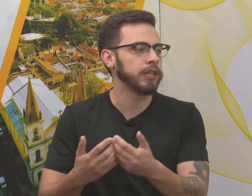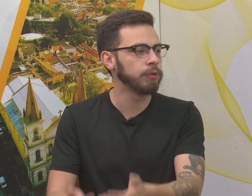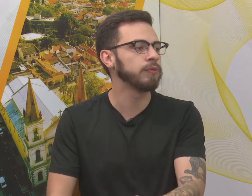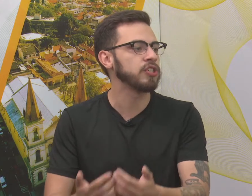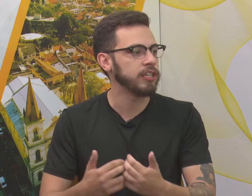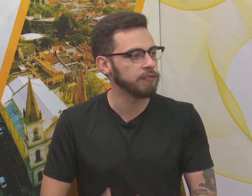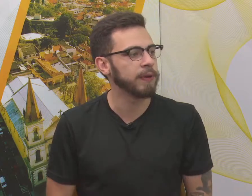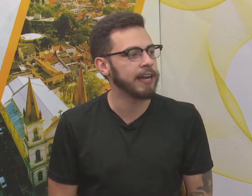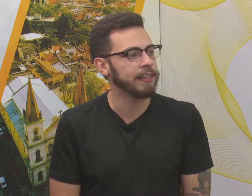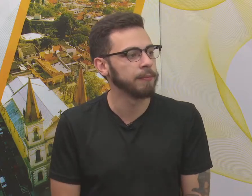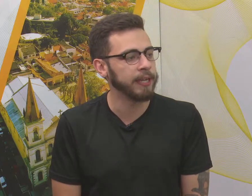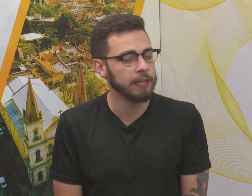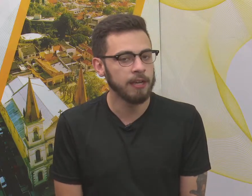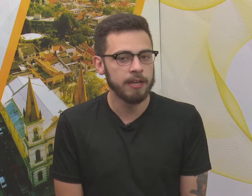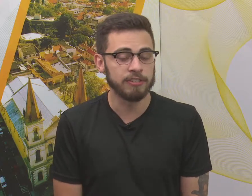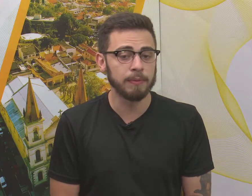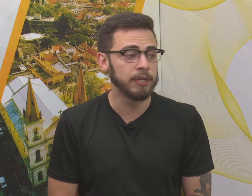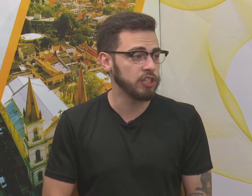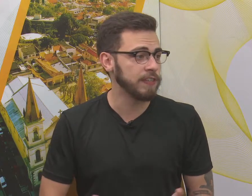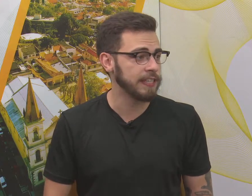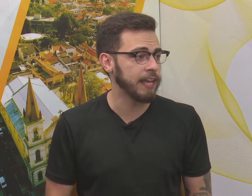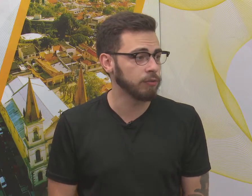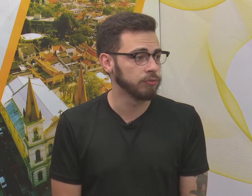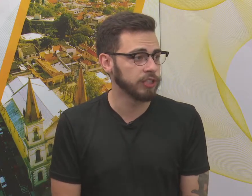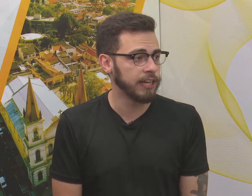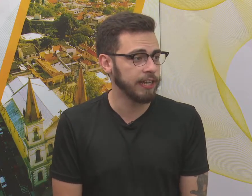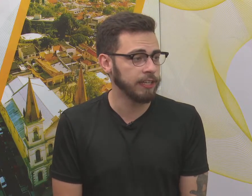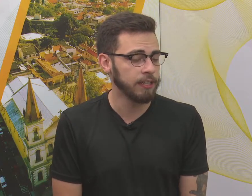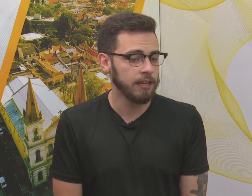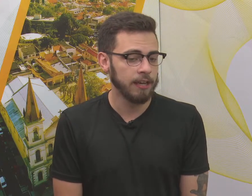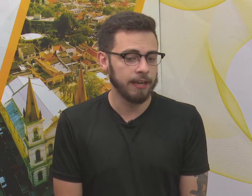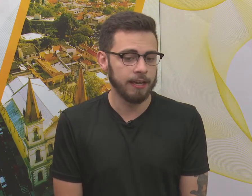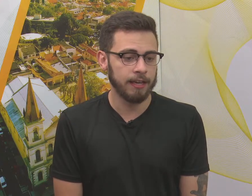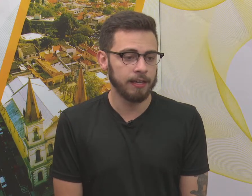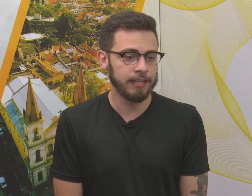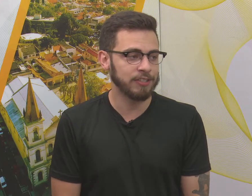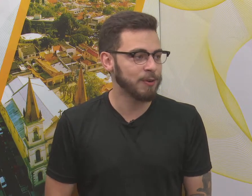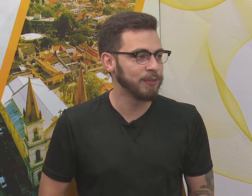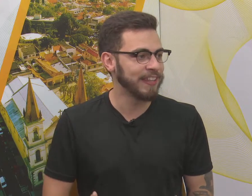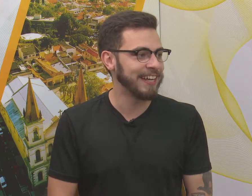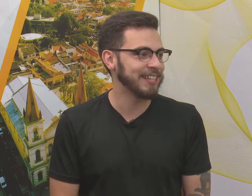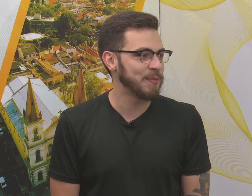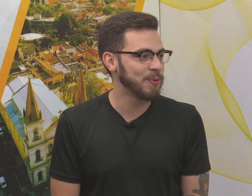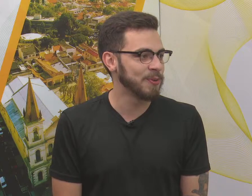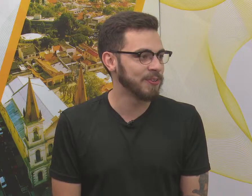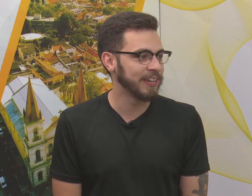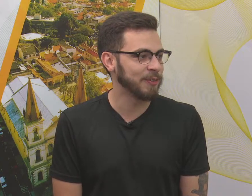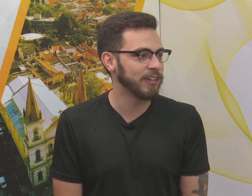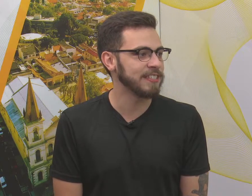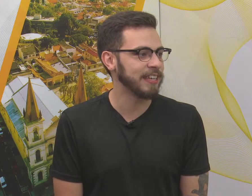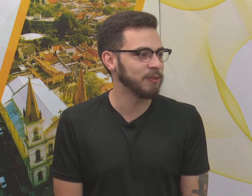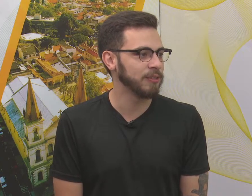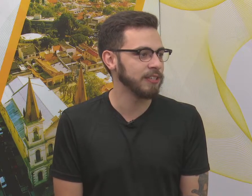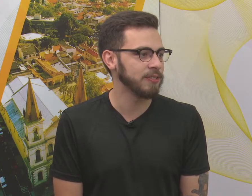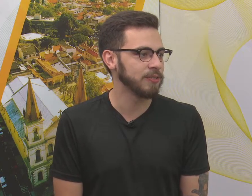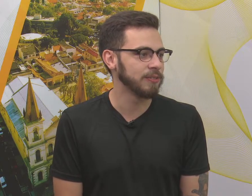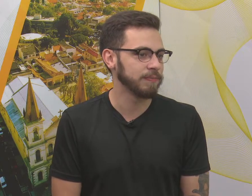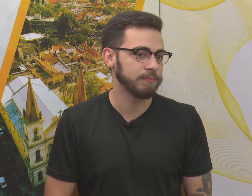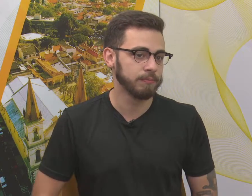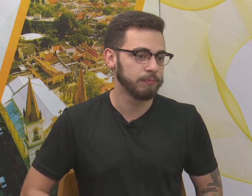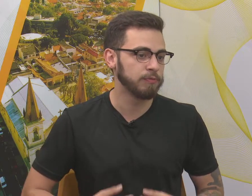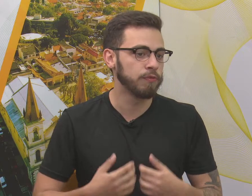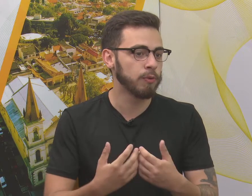fui para o Rio, eu não deixei de vir para cá também. Eu sempre mantive esse elo com o Jacareí, e acho que a comunidade acabou reconhecendo